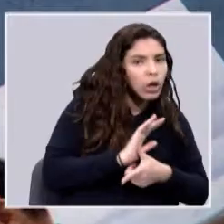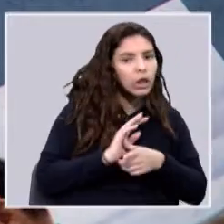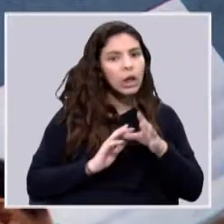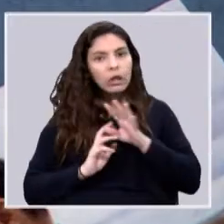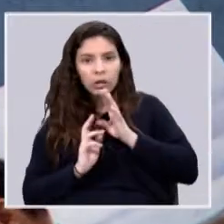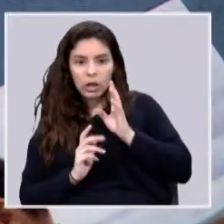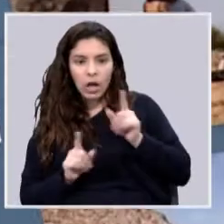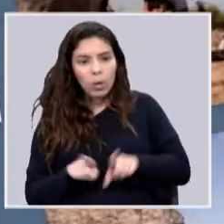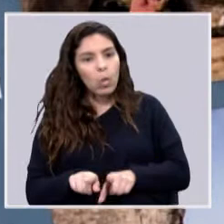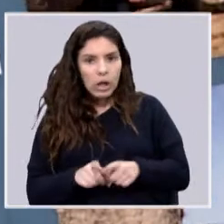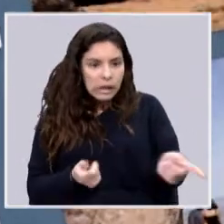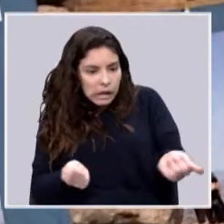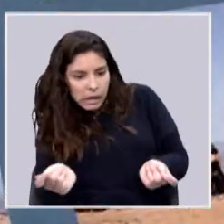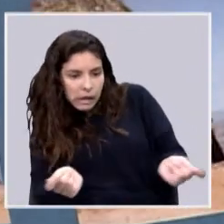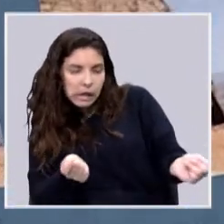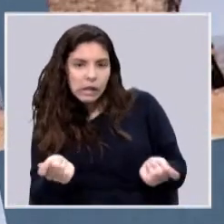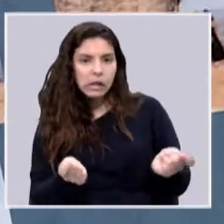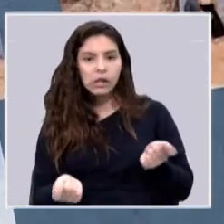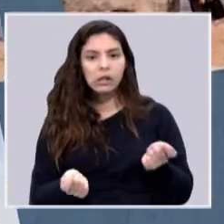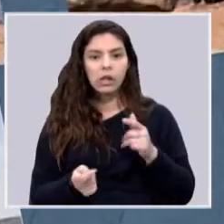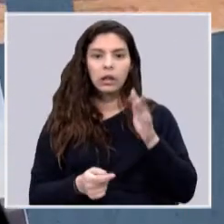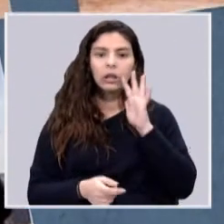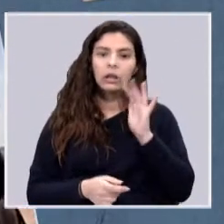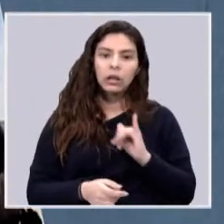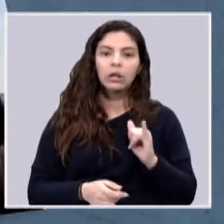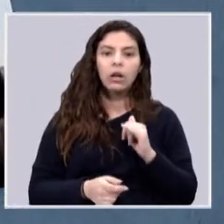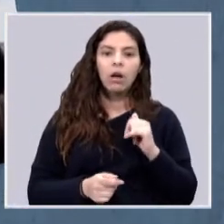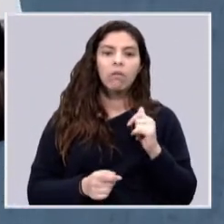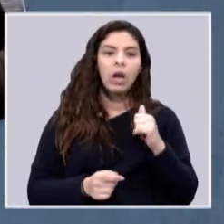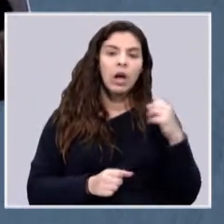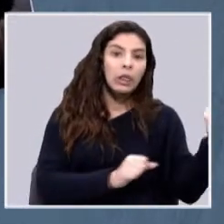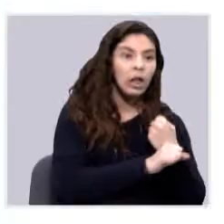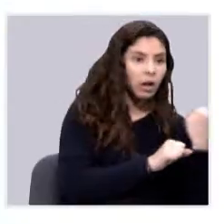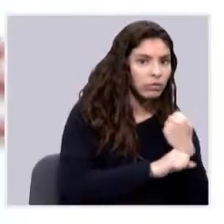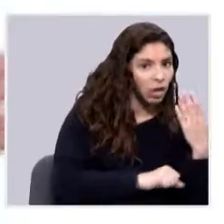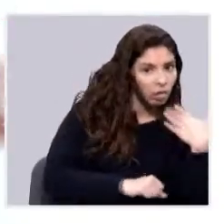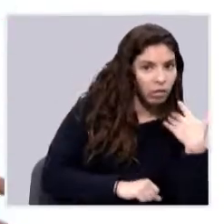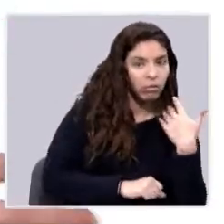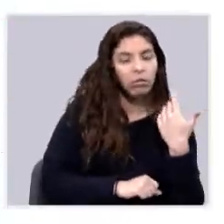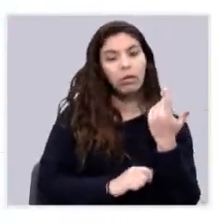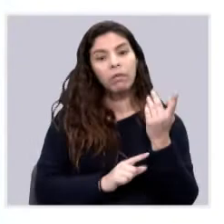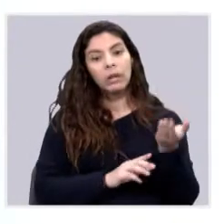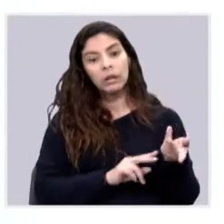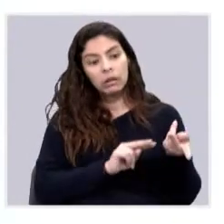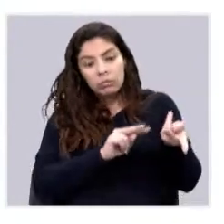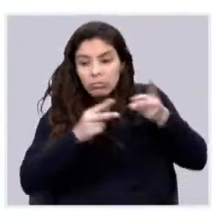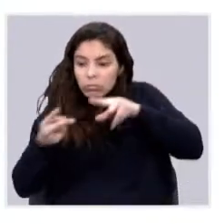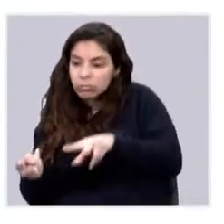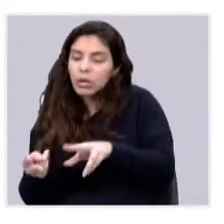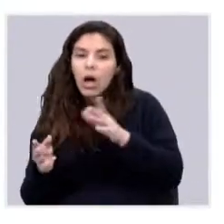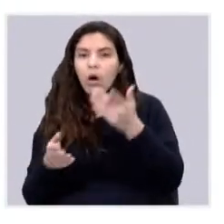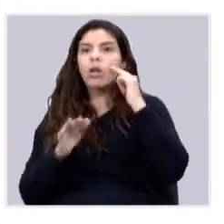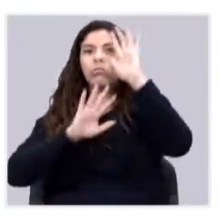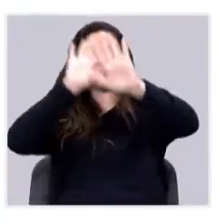gestão de projeto, estive a coordenar no fundo esta gestão de projeto com coordenar com as microtarefas, desde, por exemplo,